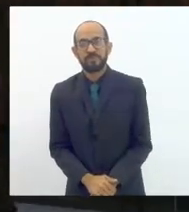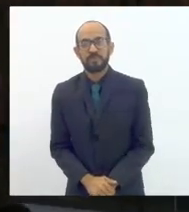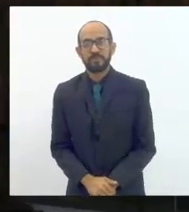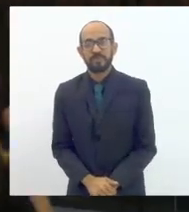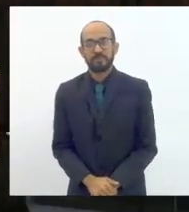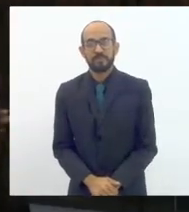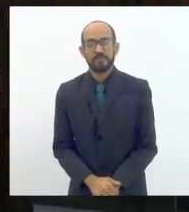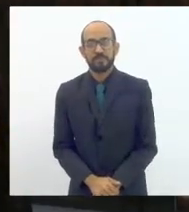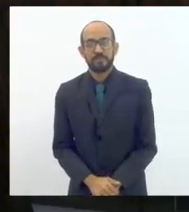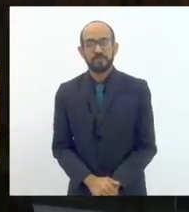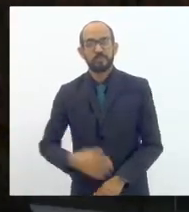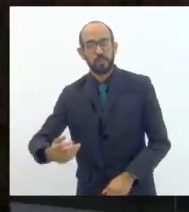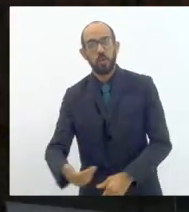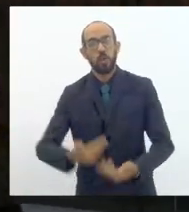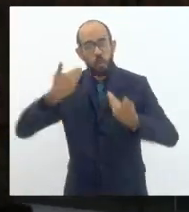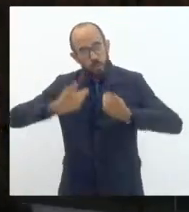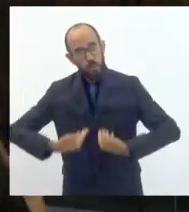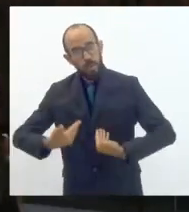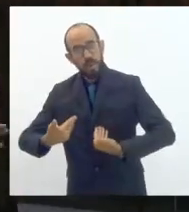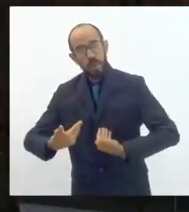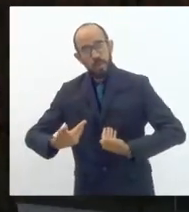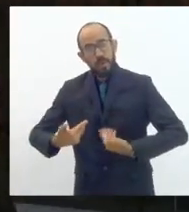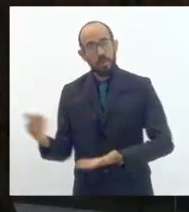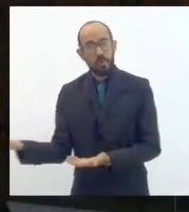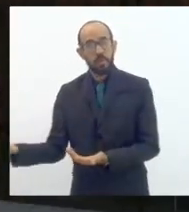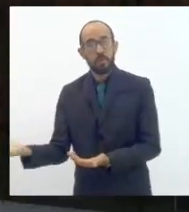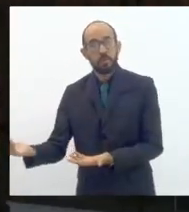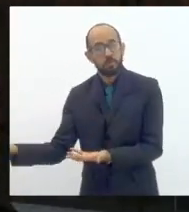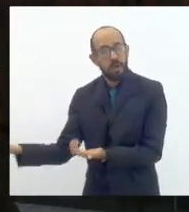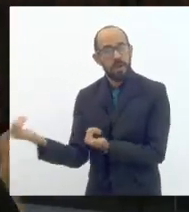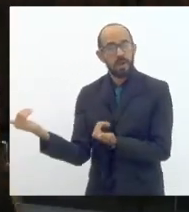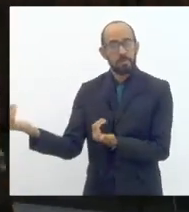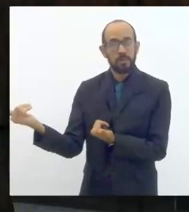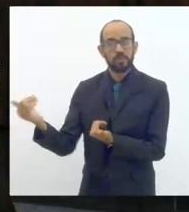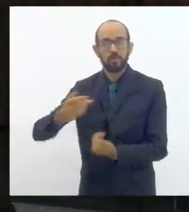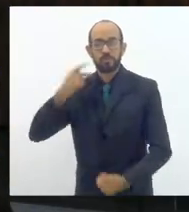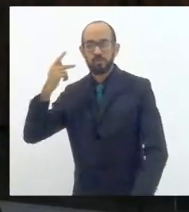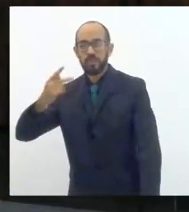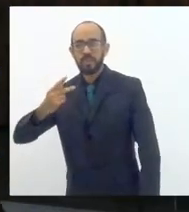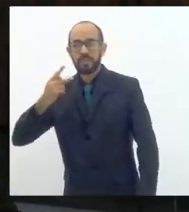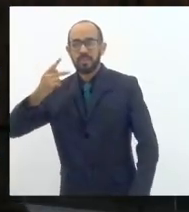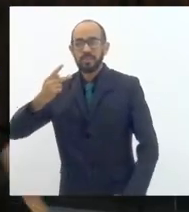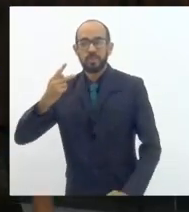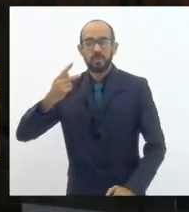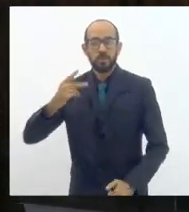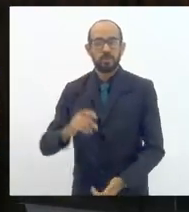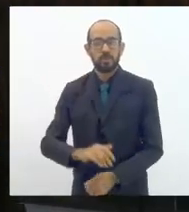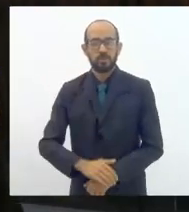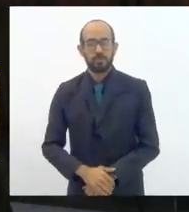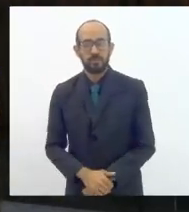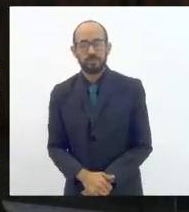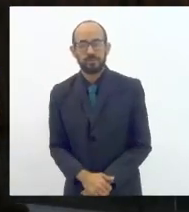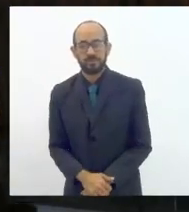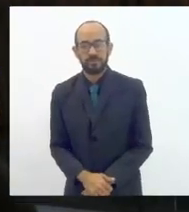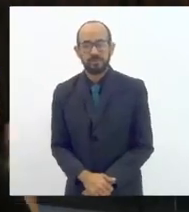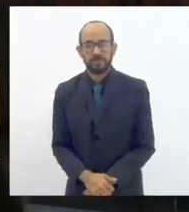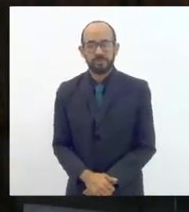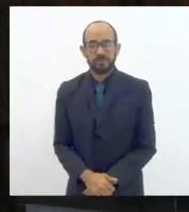Juvenil. Sou eu, Parlamento Juvenil.